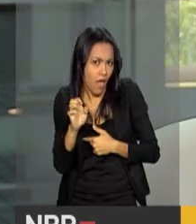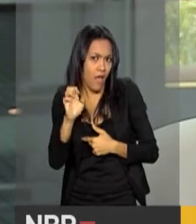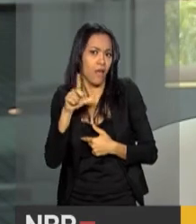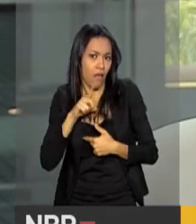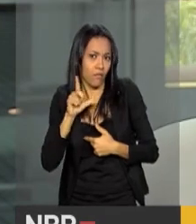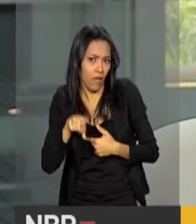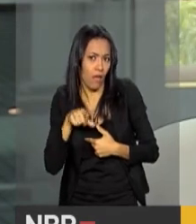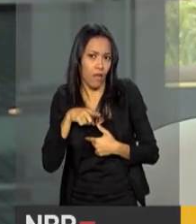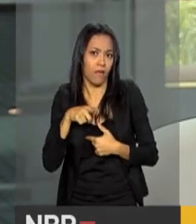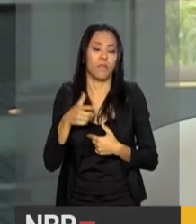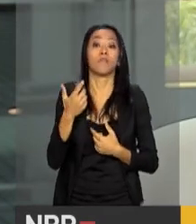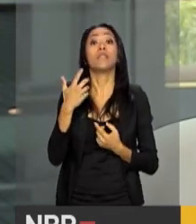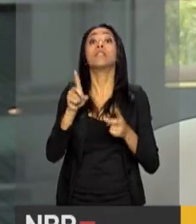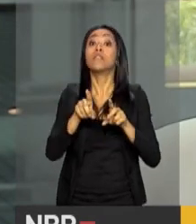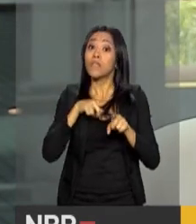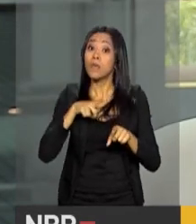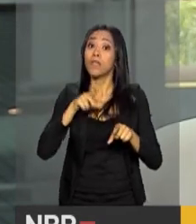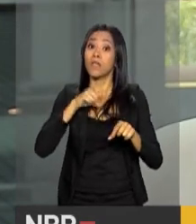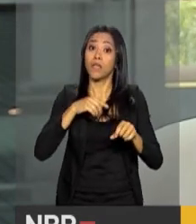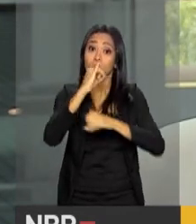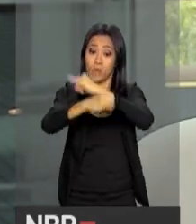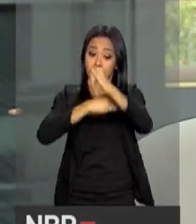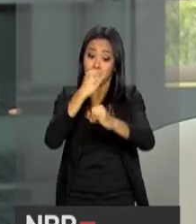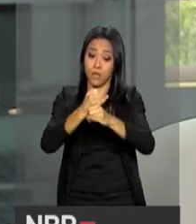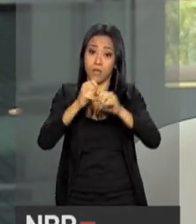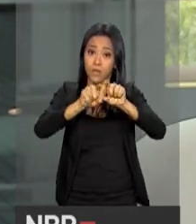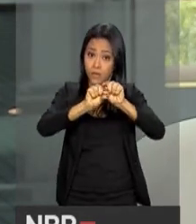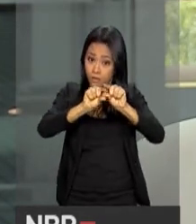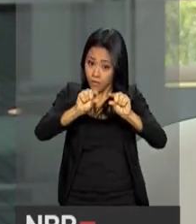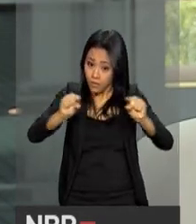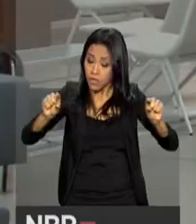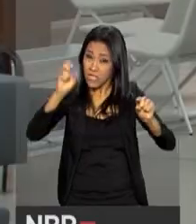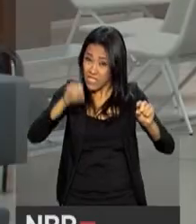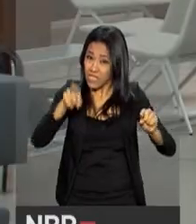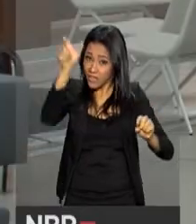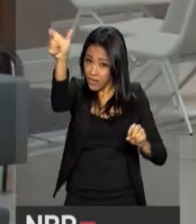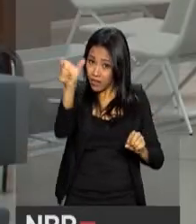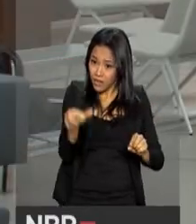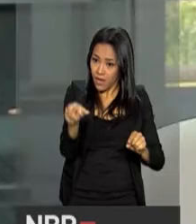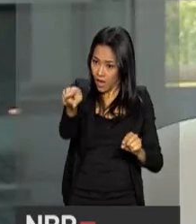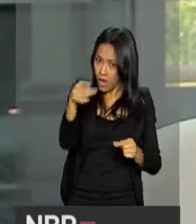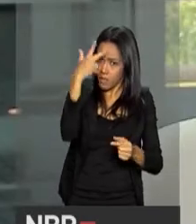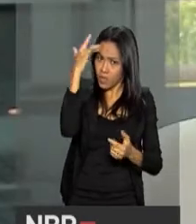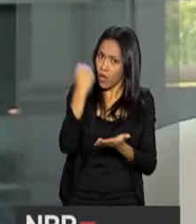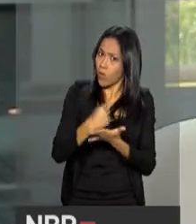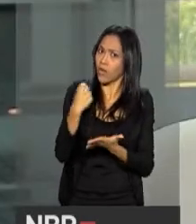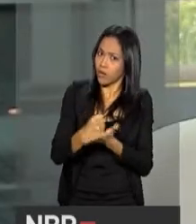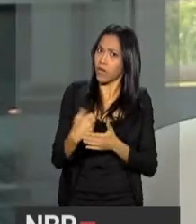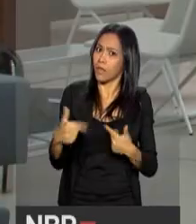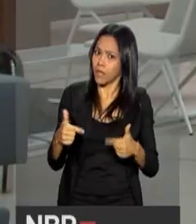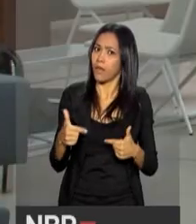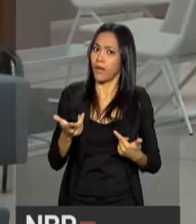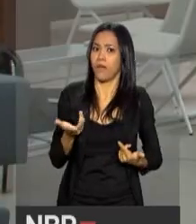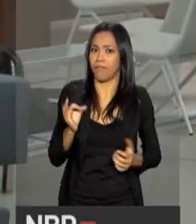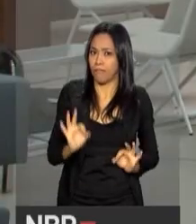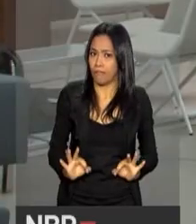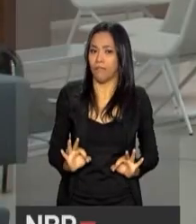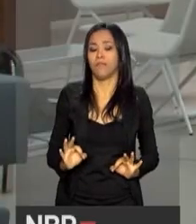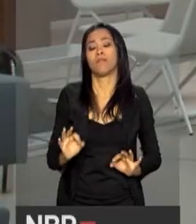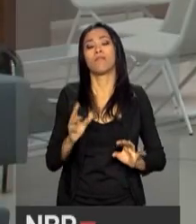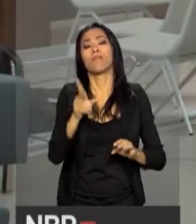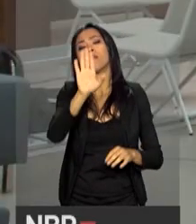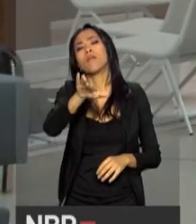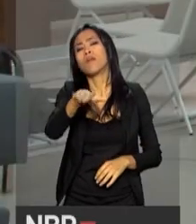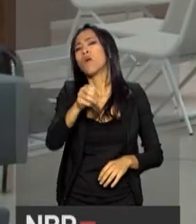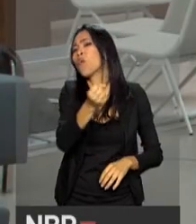nome contendo as informações se ele realmente foi contratado para ele se certificarem se certificar e quantas propriedades